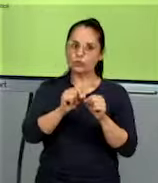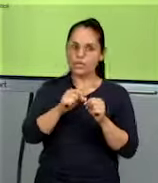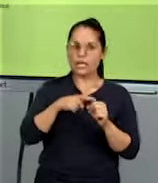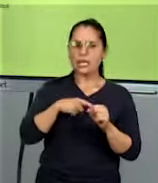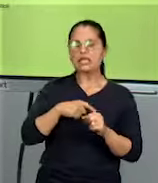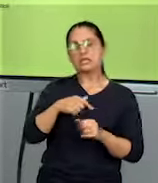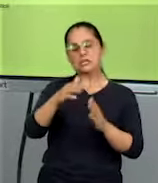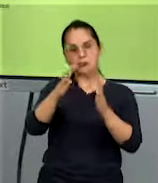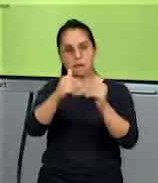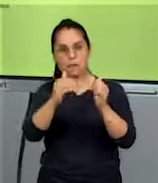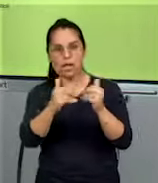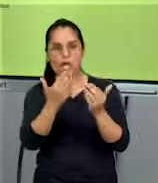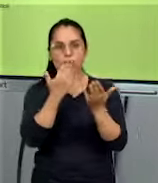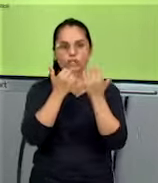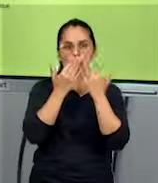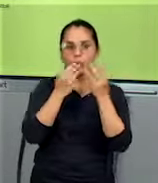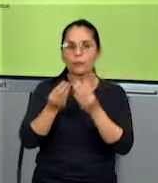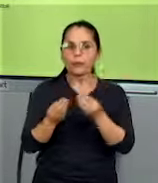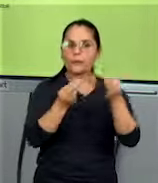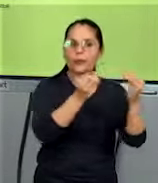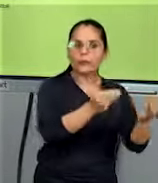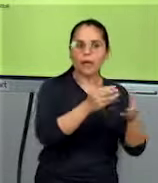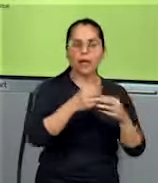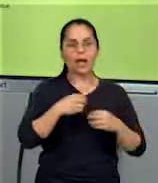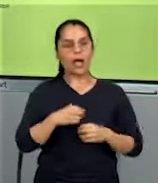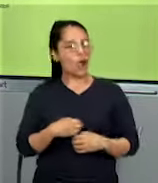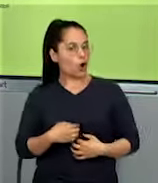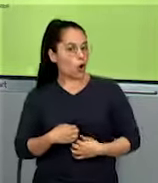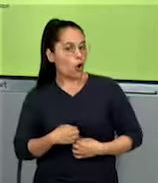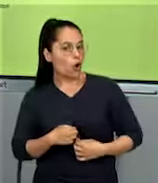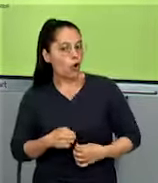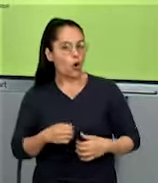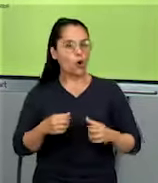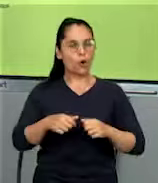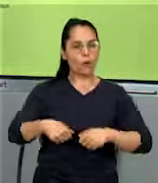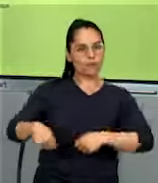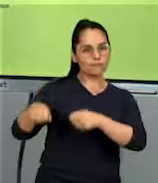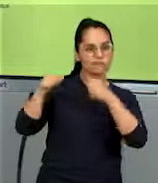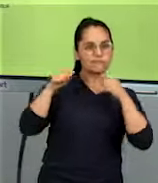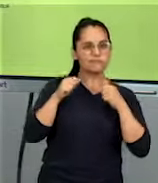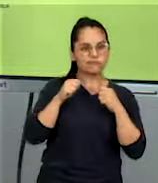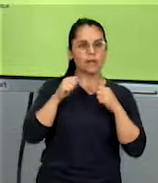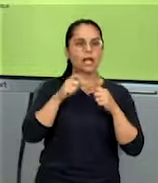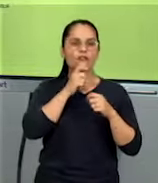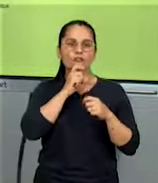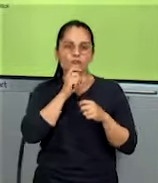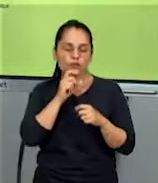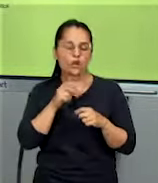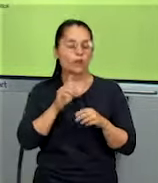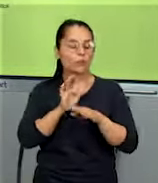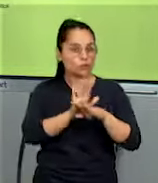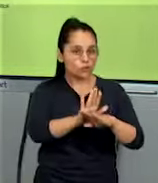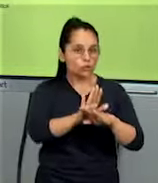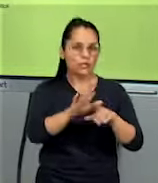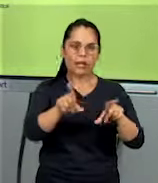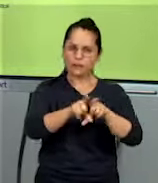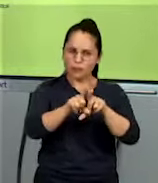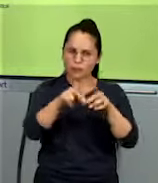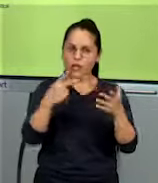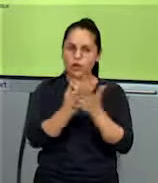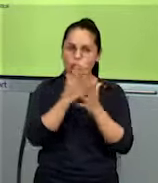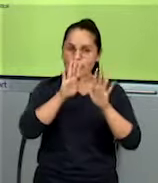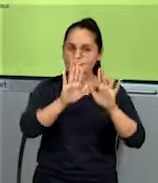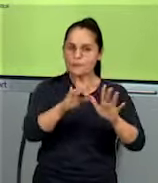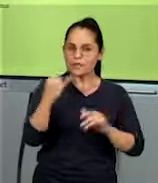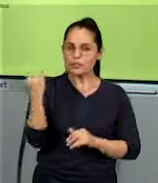alimentos não perecíveis, doação de roupa, de cobertor para ajudar pessoas carentes. Isso também acontece. Mas o importante